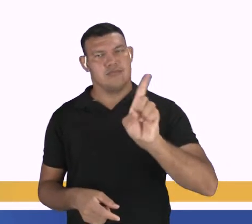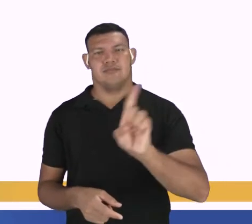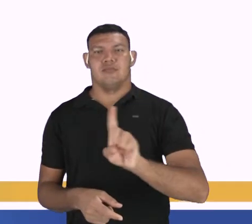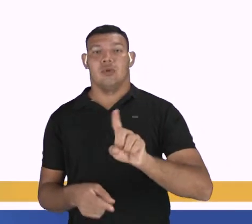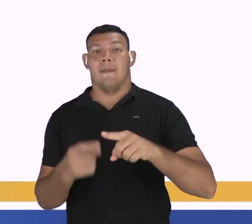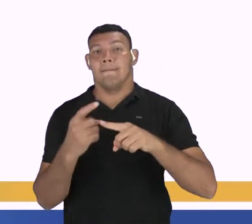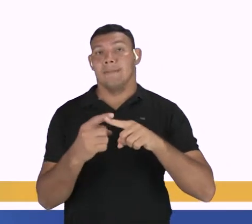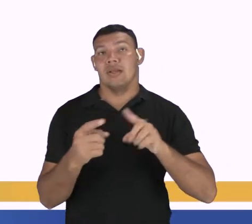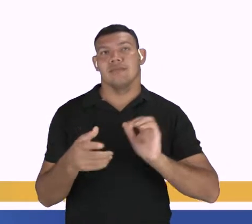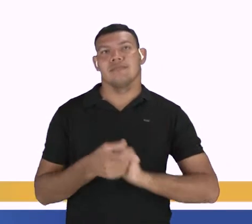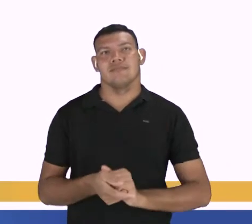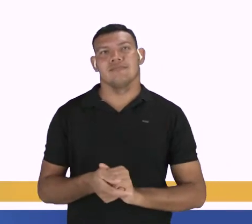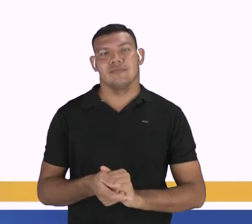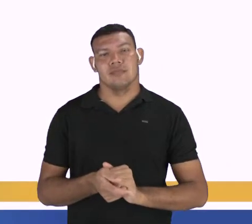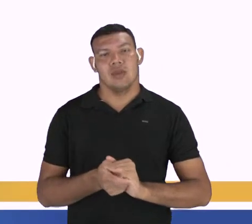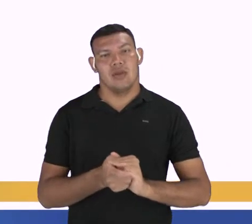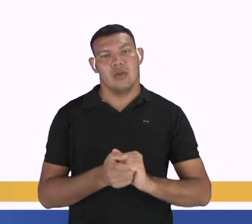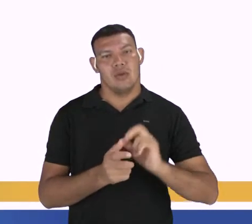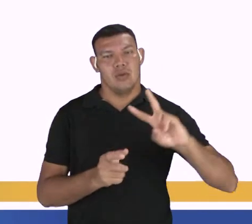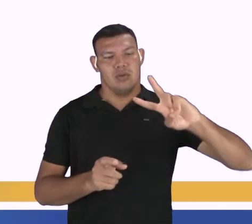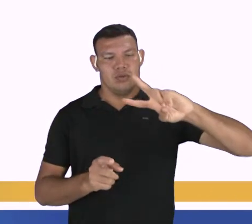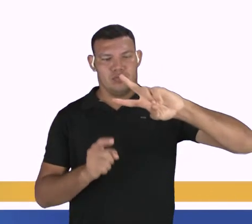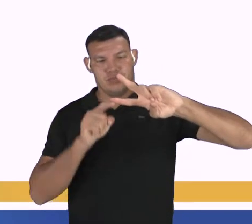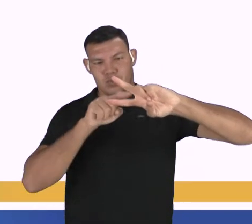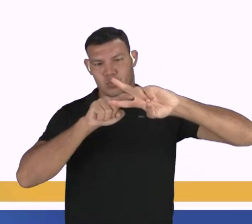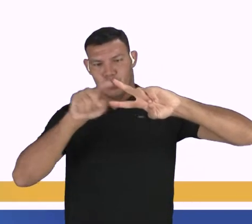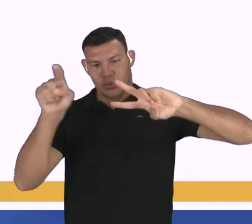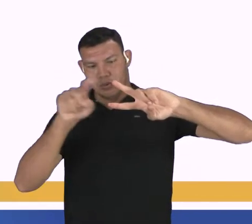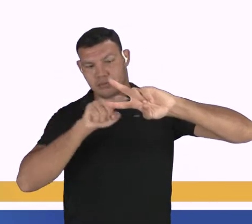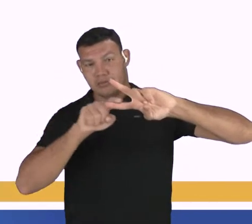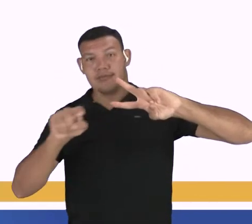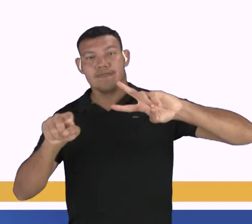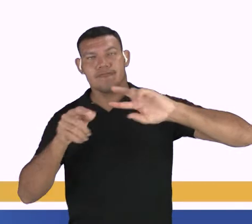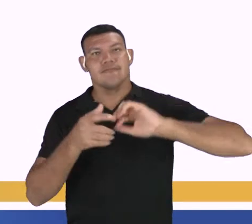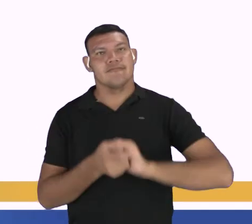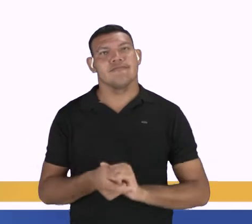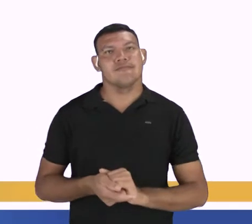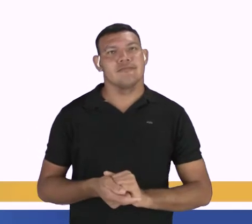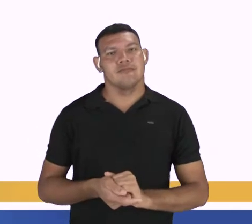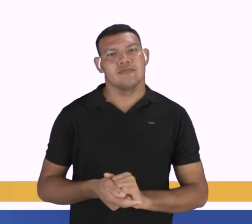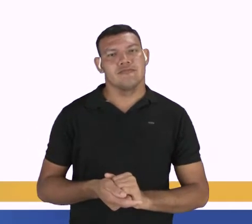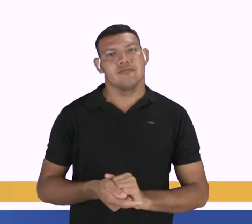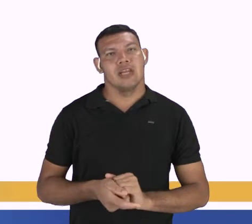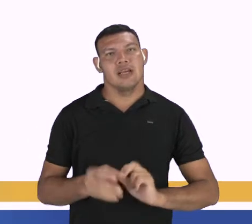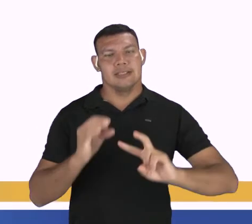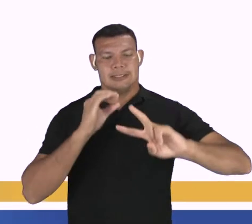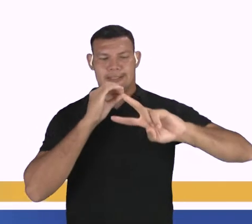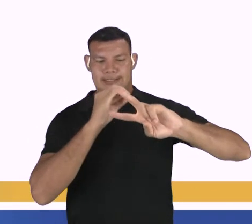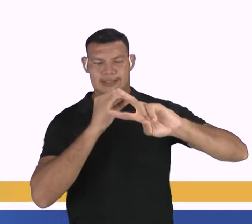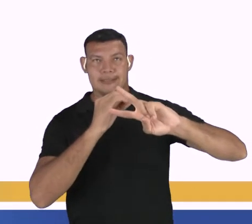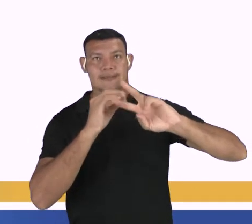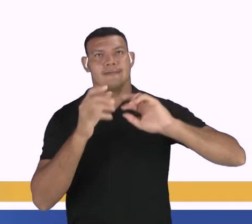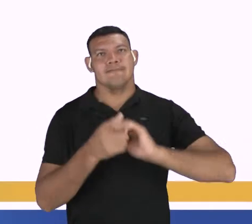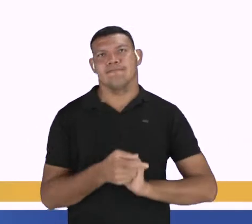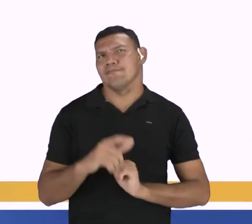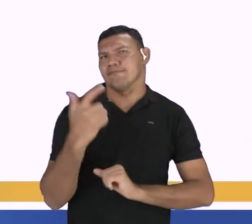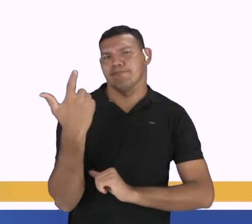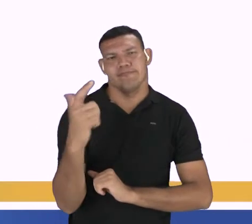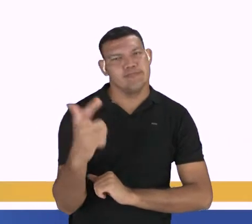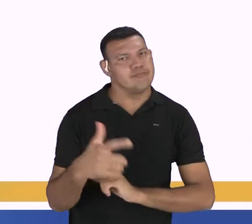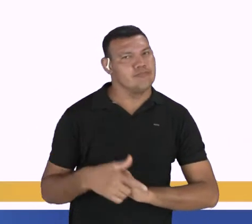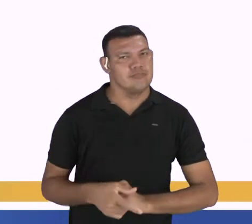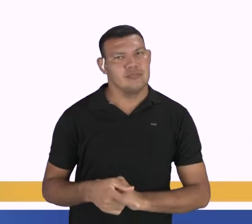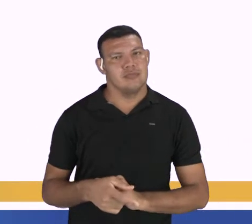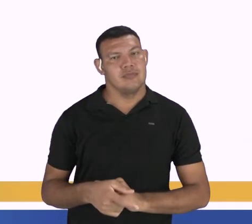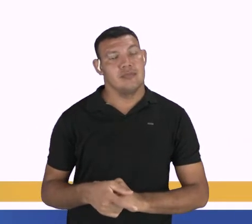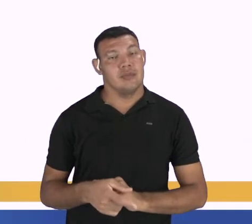Porque as setinhas estão no mesmo sentido, indicando que é um ângulo nulo, ou seja, a setinha não deu meia